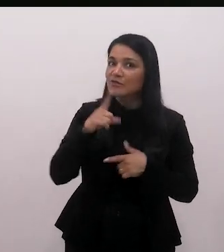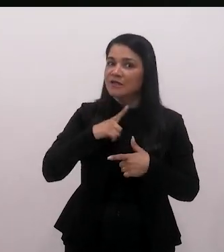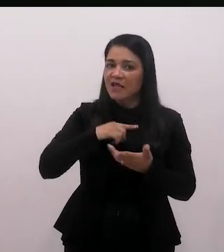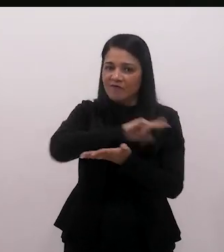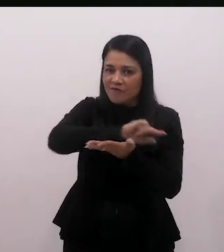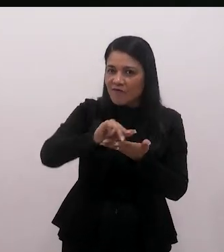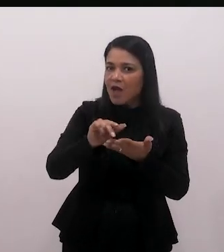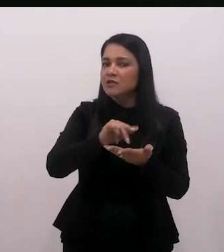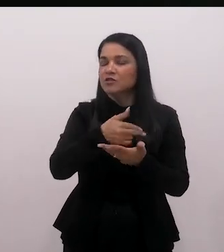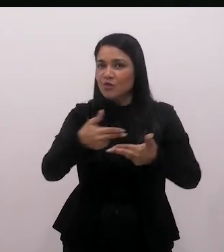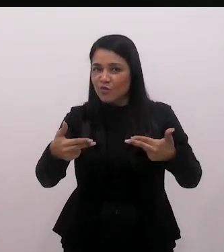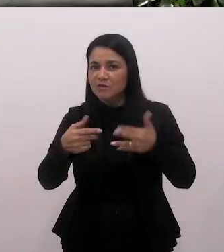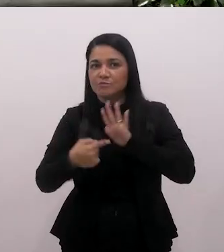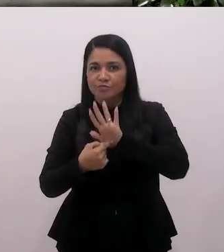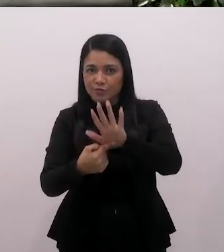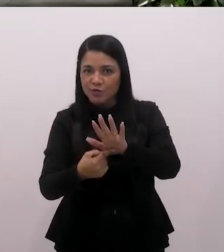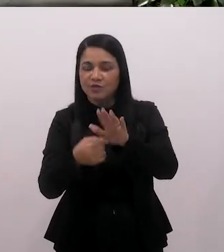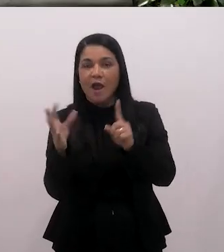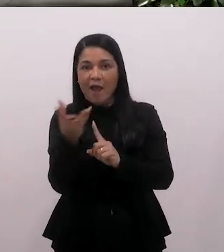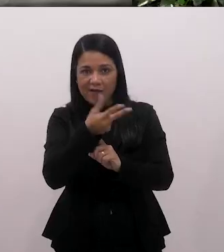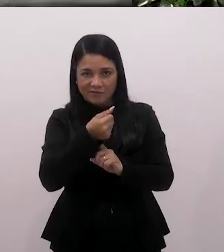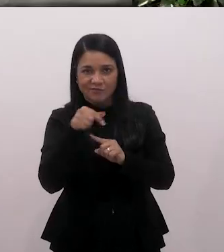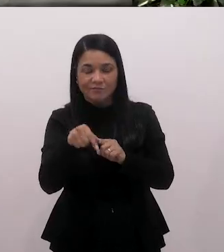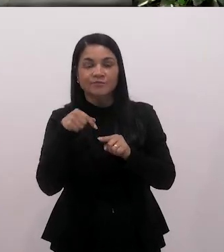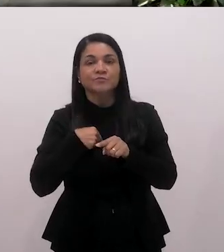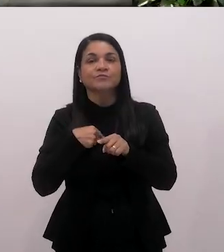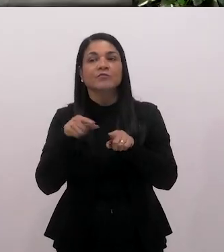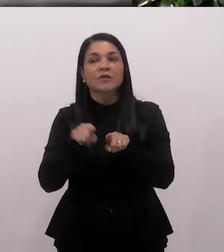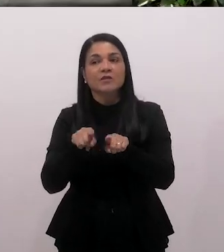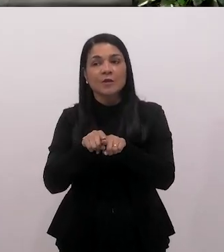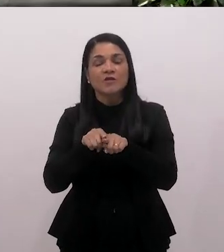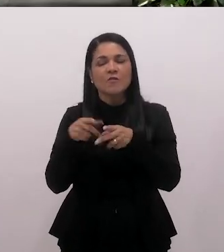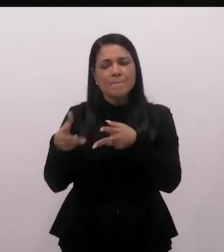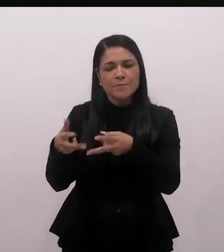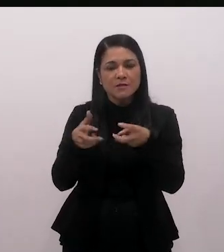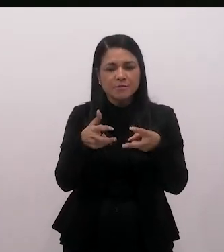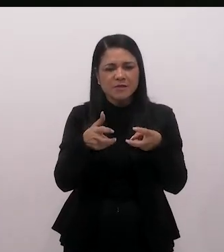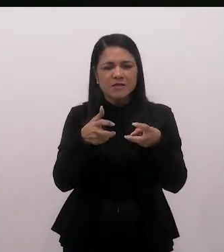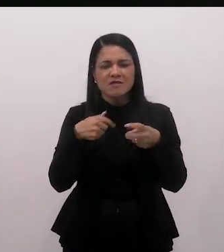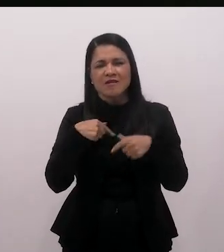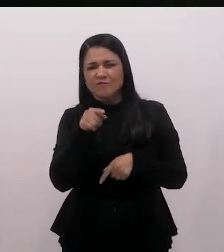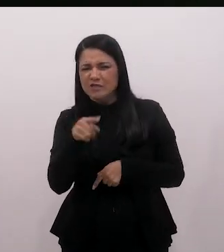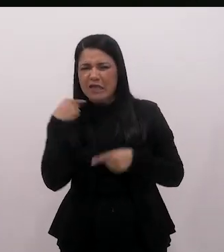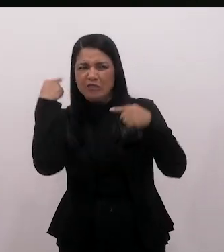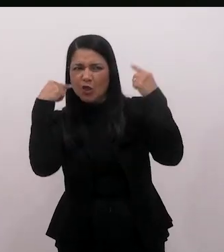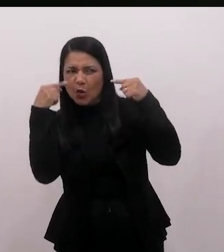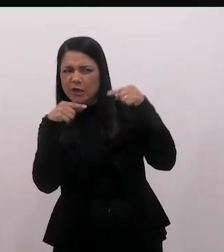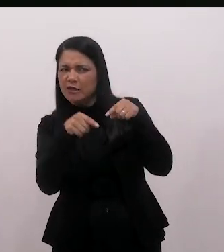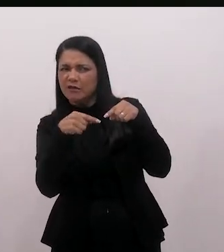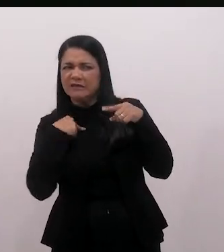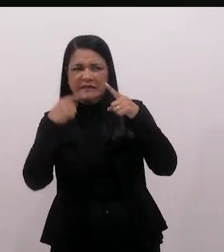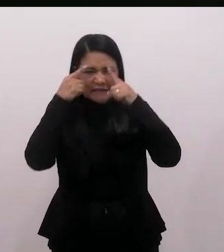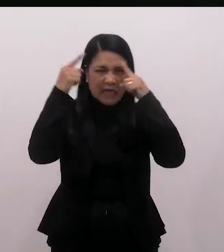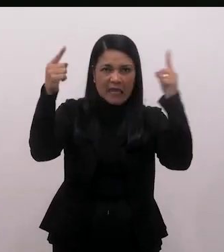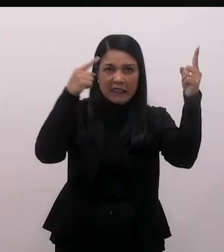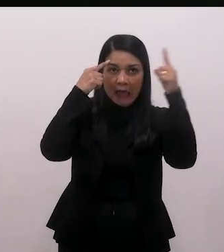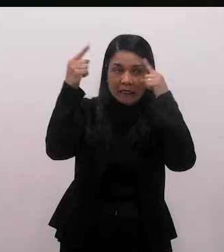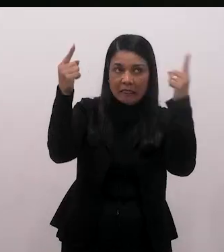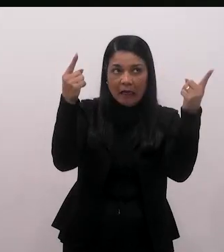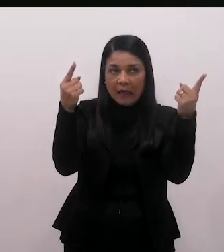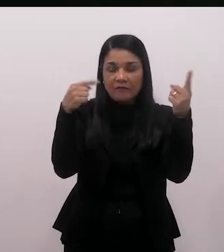Brasil, que tem mais condição para fazer isso. Mas independentemente disso, havia essa questão. Toda a gente dizia, não, você é doida, você só tem